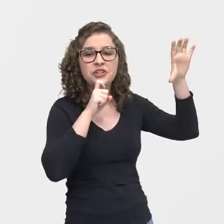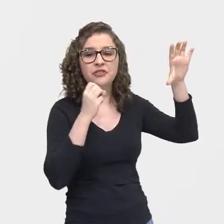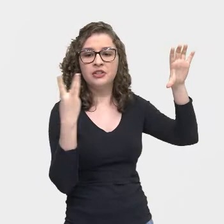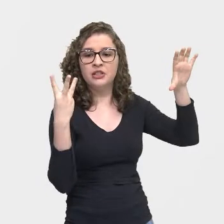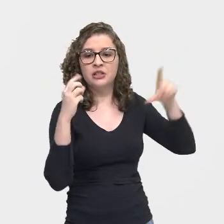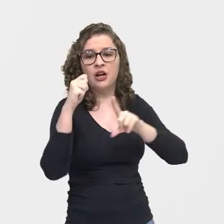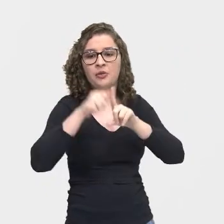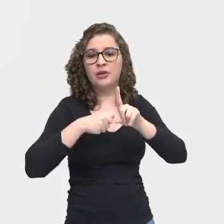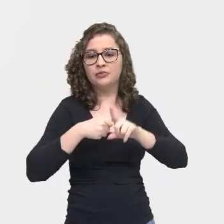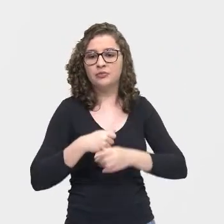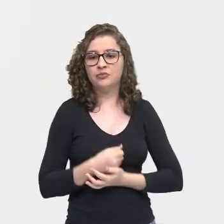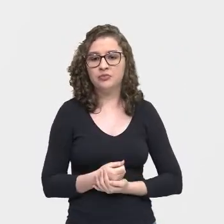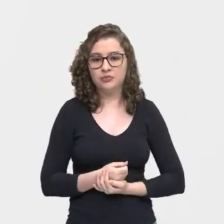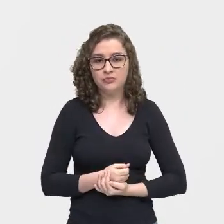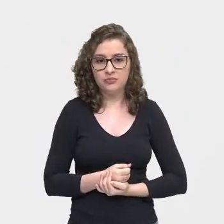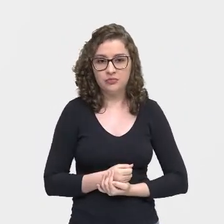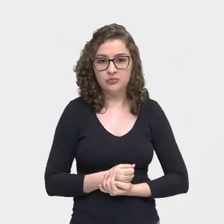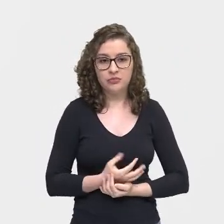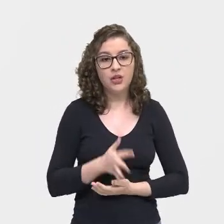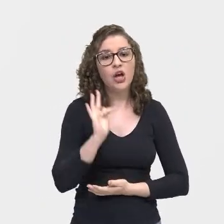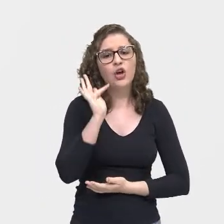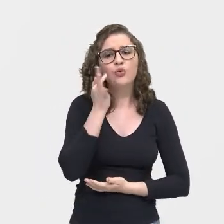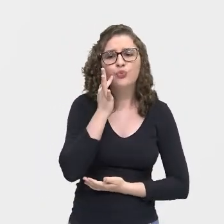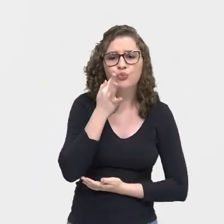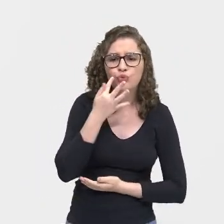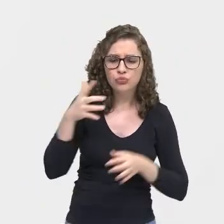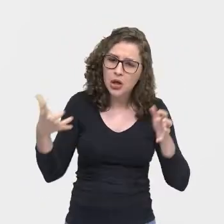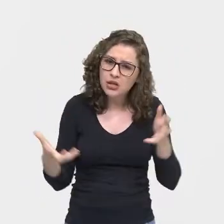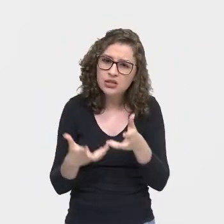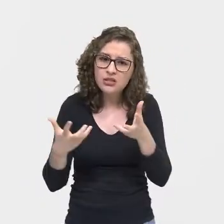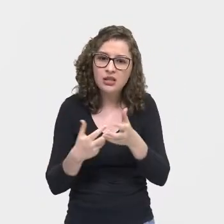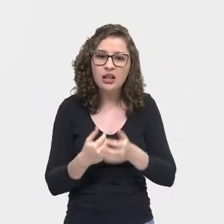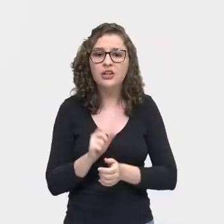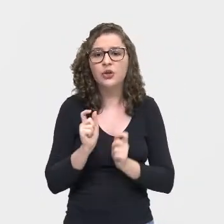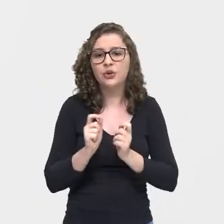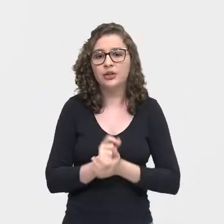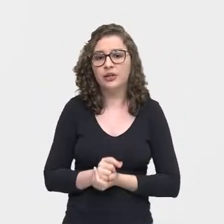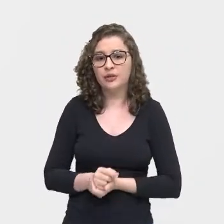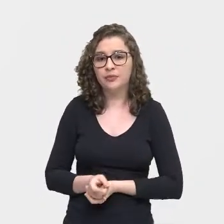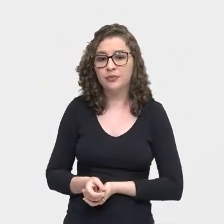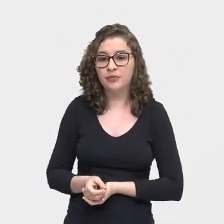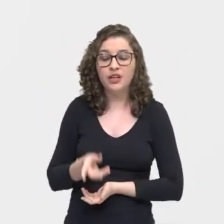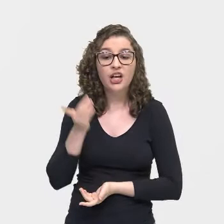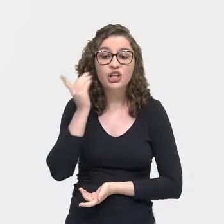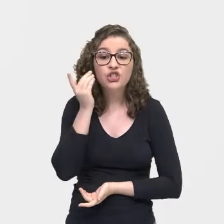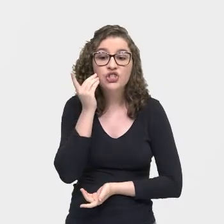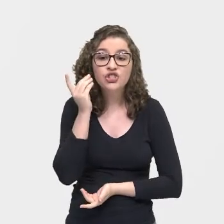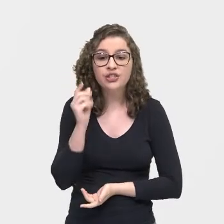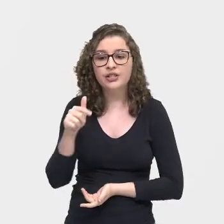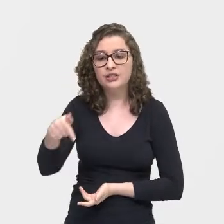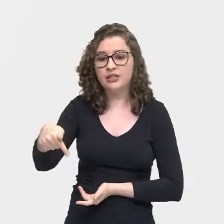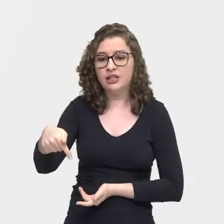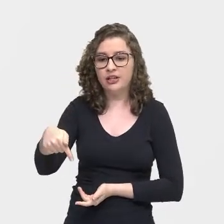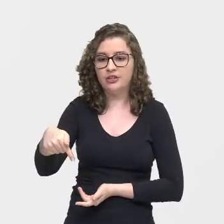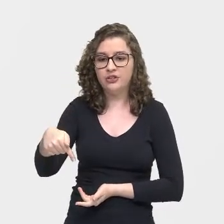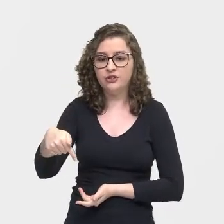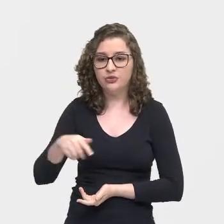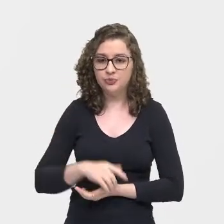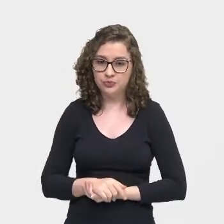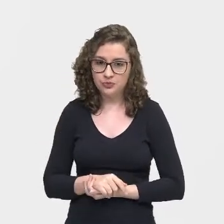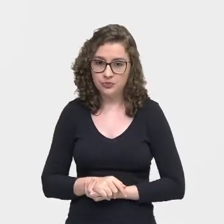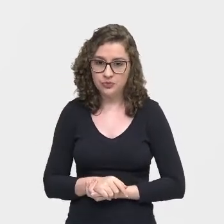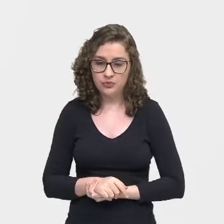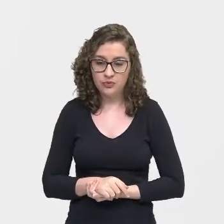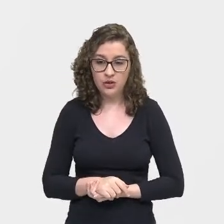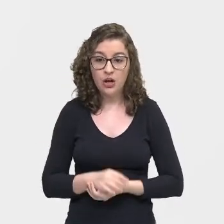e verduras também, ó, em média 7 dias na geladeira normal e no freezer, né? A gente pode congelar também, tá,